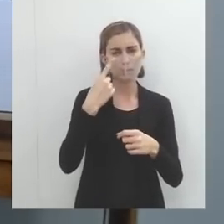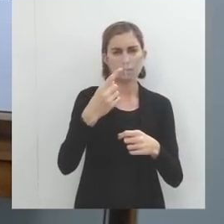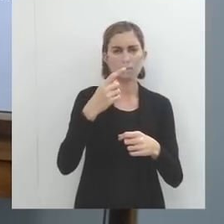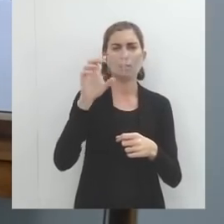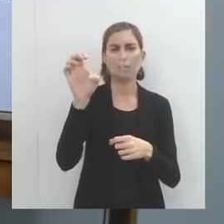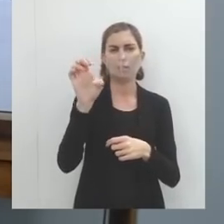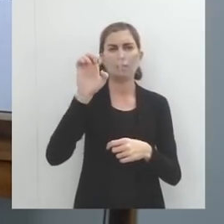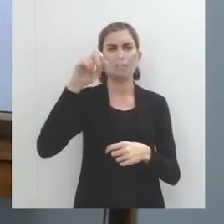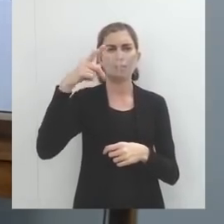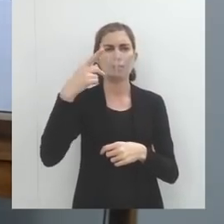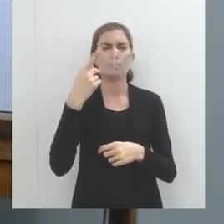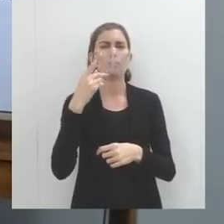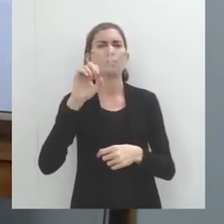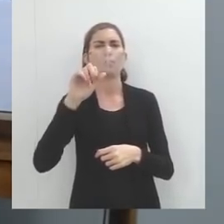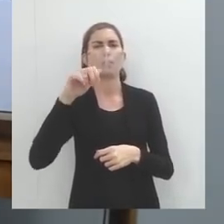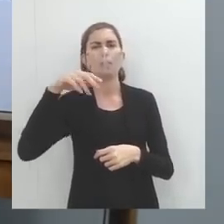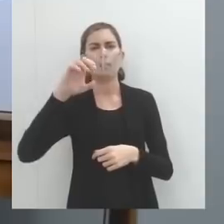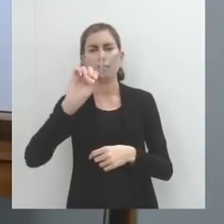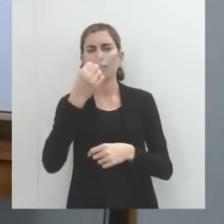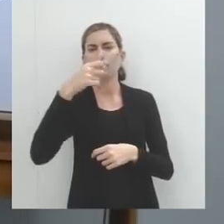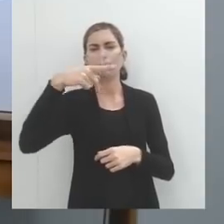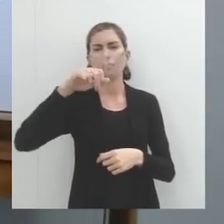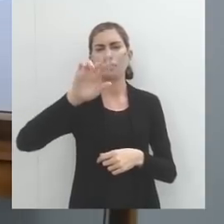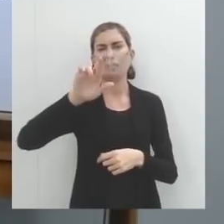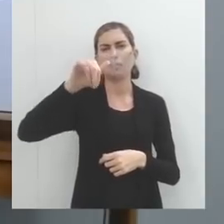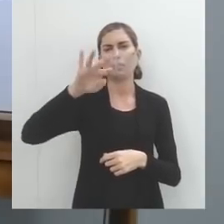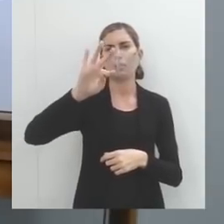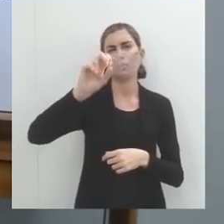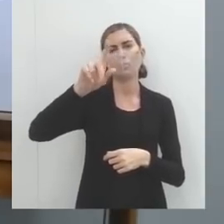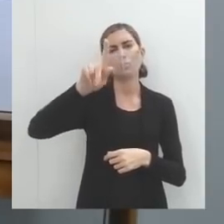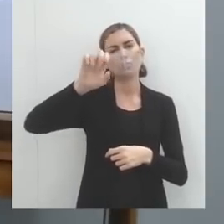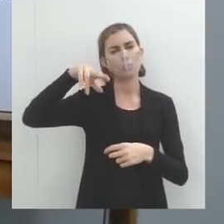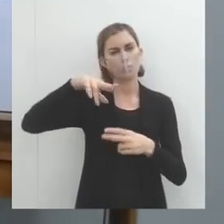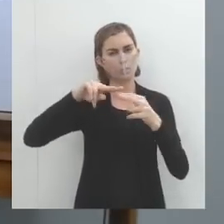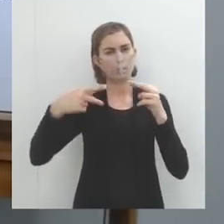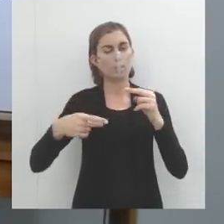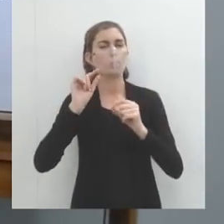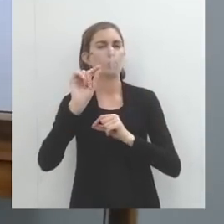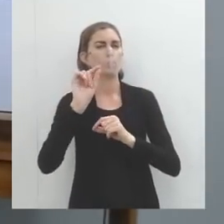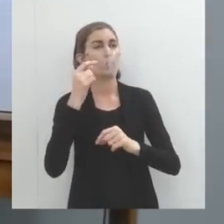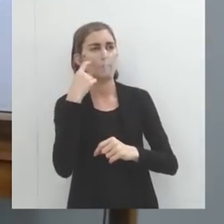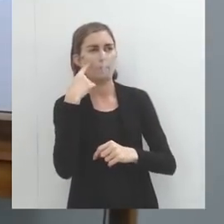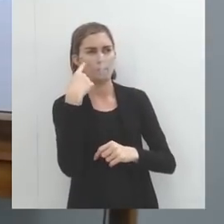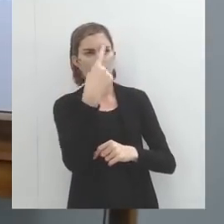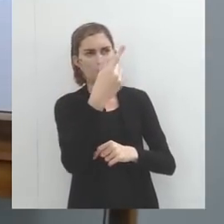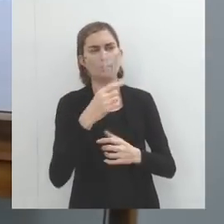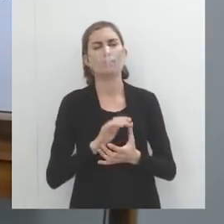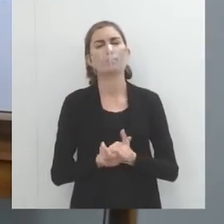termo espermatogênese, olha aqui pro quadro, presta atenção.